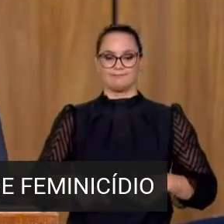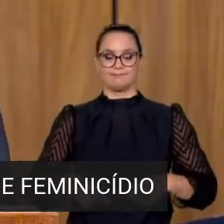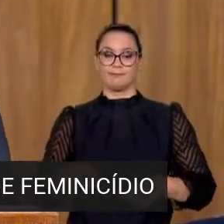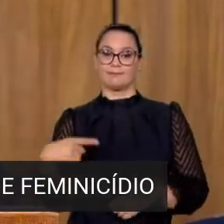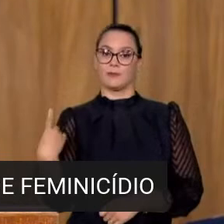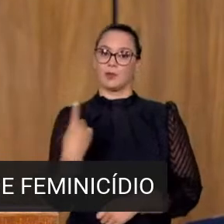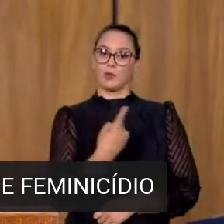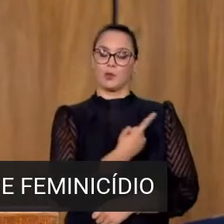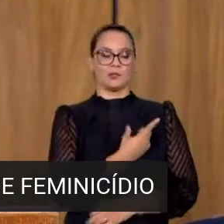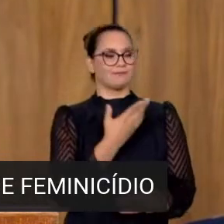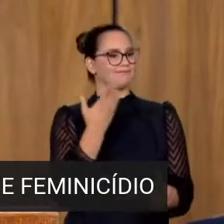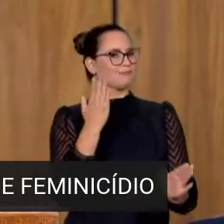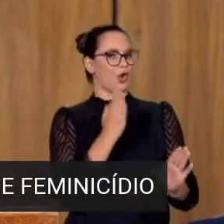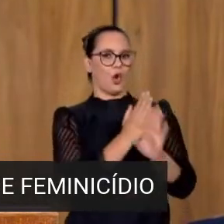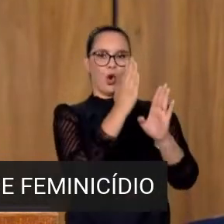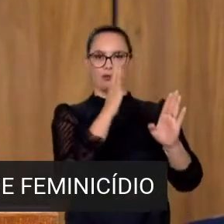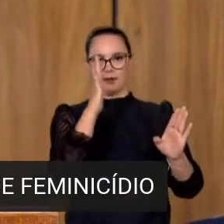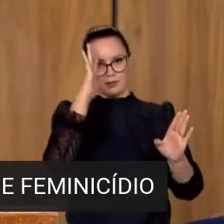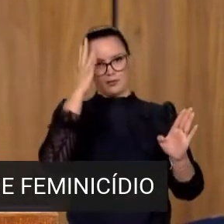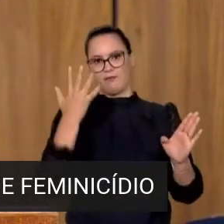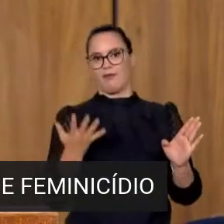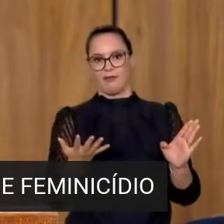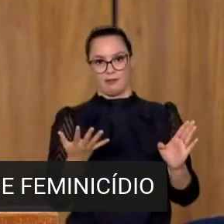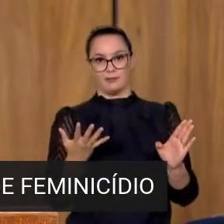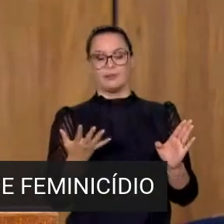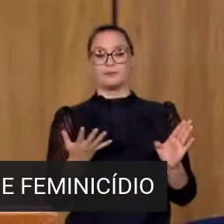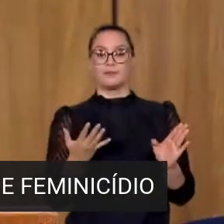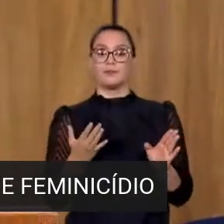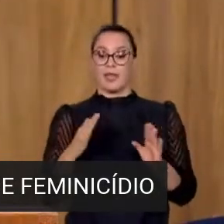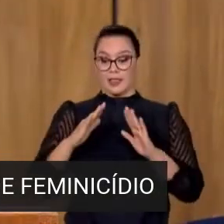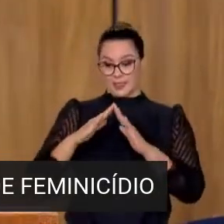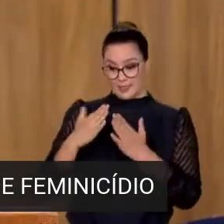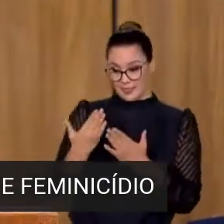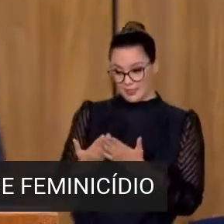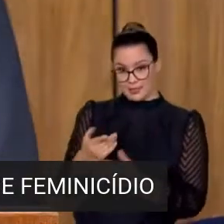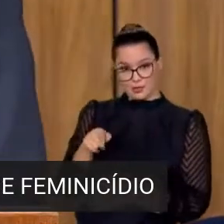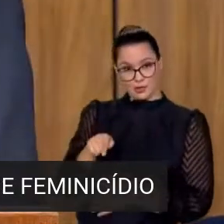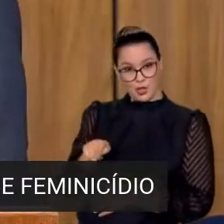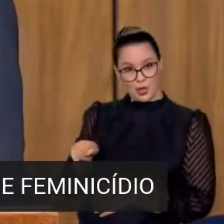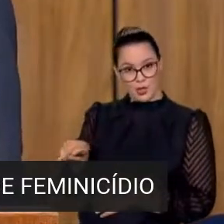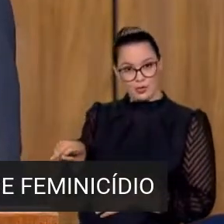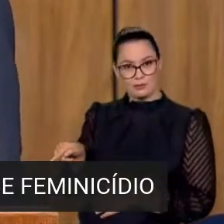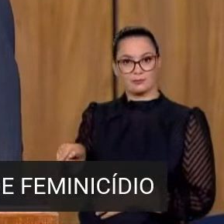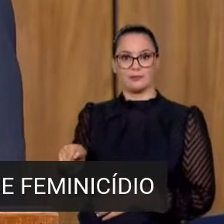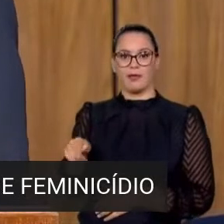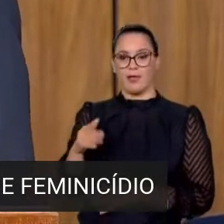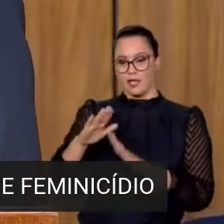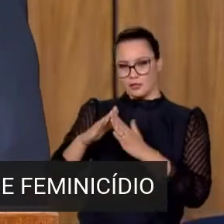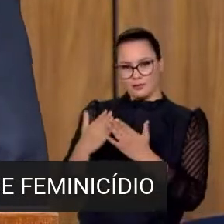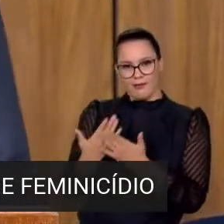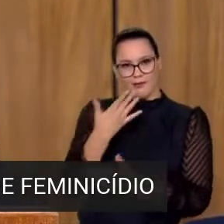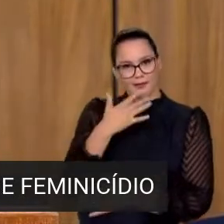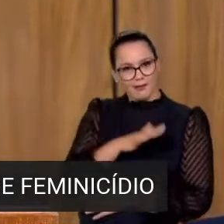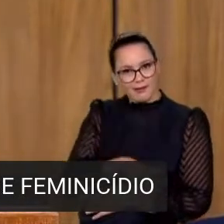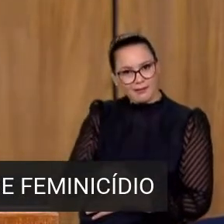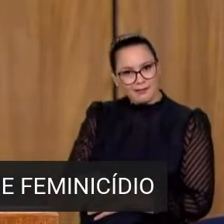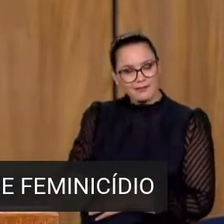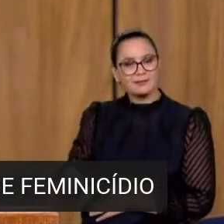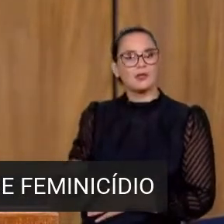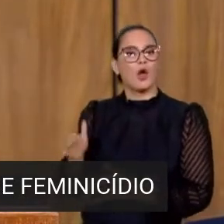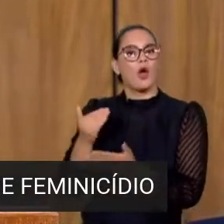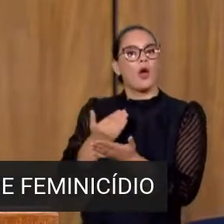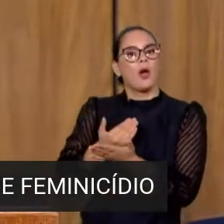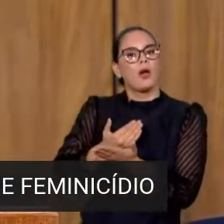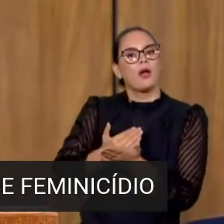gente encontre um jeito de, a partir da escola, a partir da creche, a gente comece a